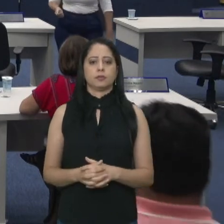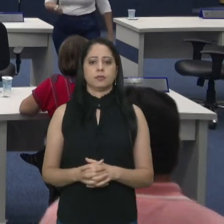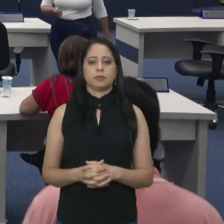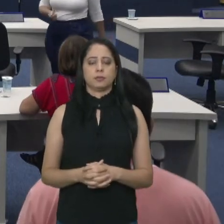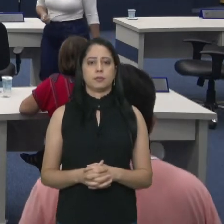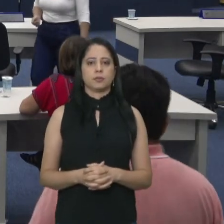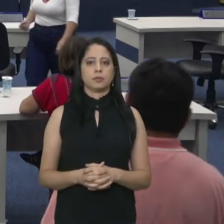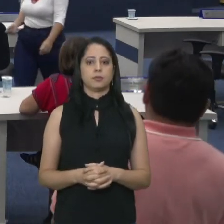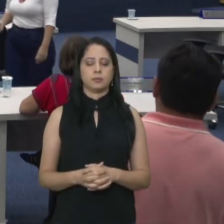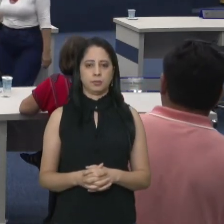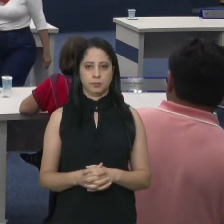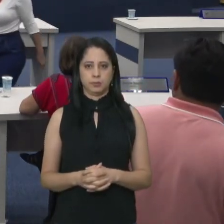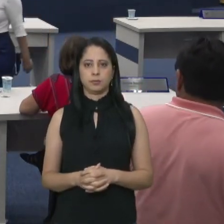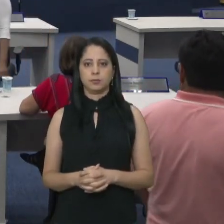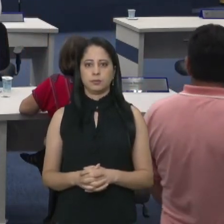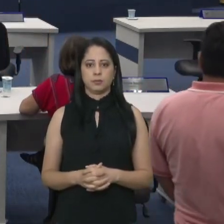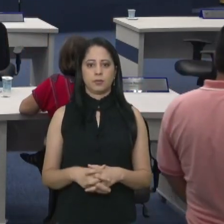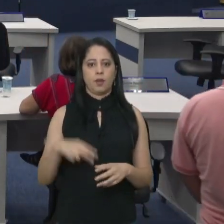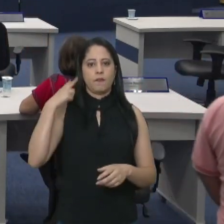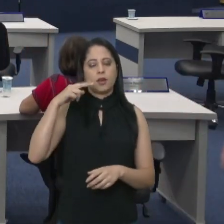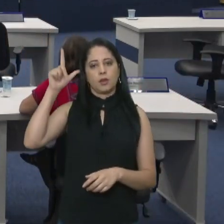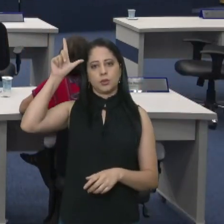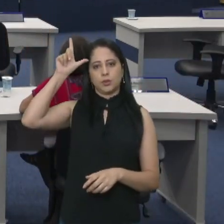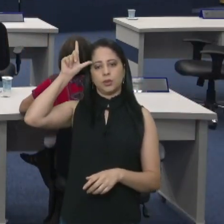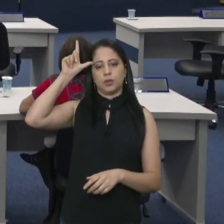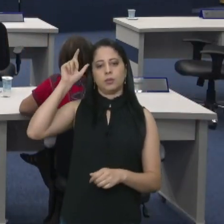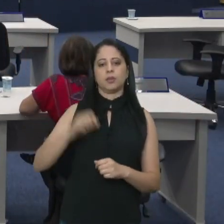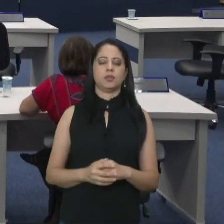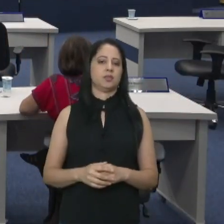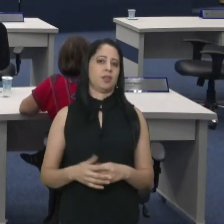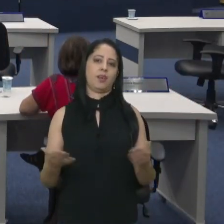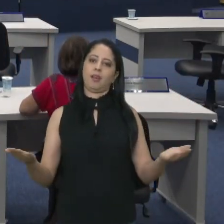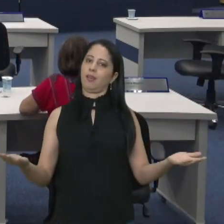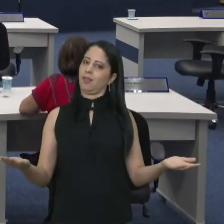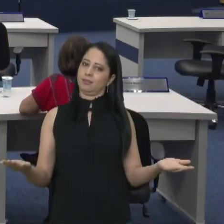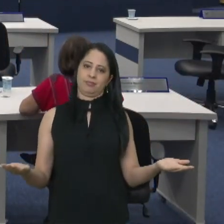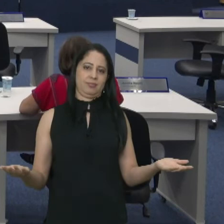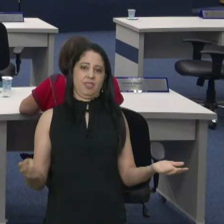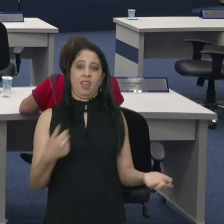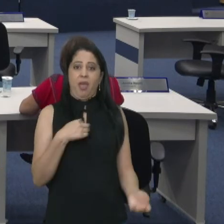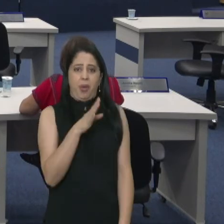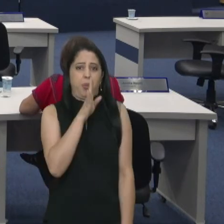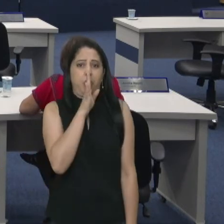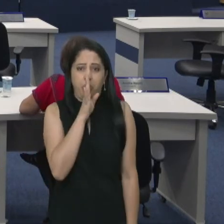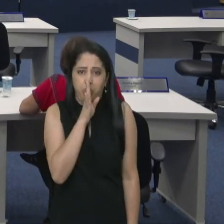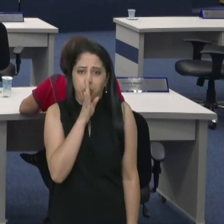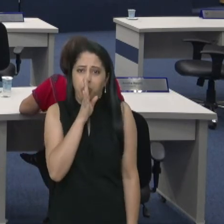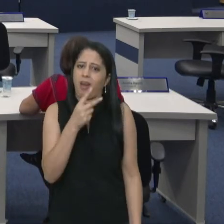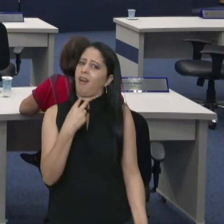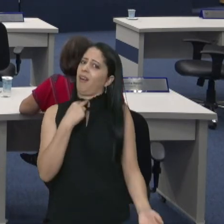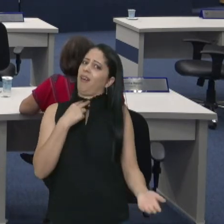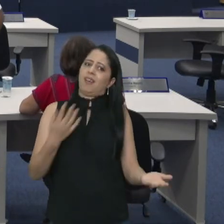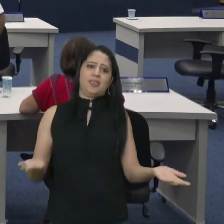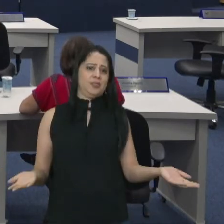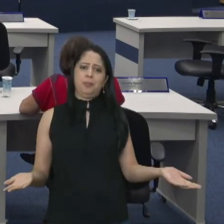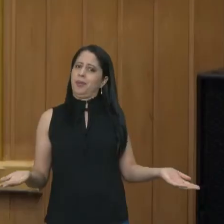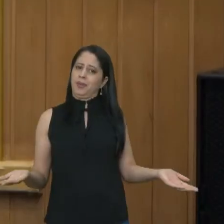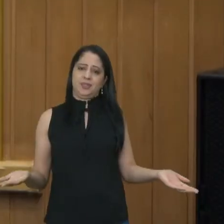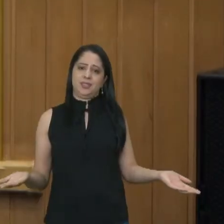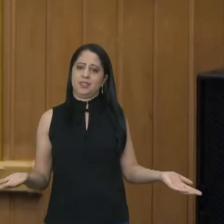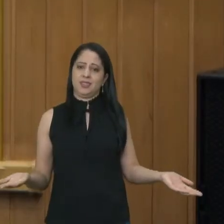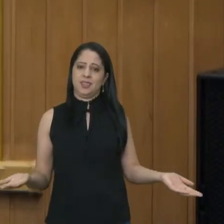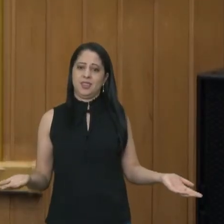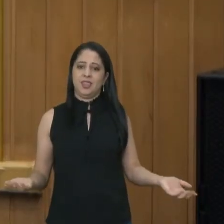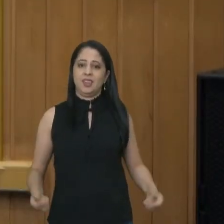Com a palavra, o vereador Lino Bispo. Senhor presidente, eu não posso me calar diante de algumas situações que a gente vê aqui.